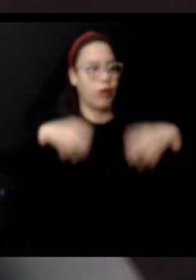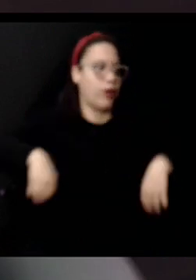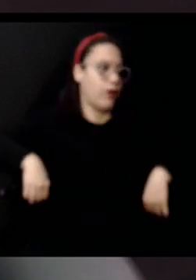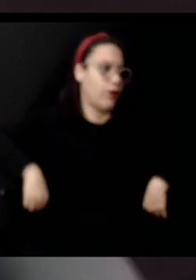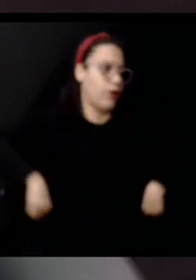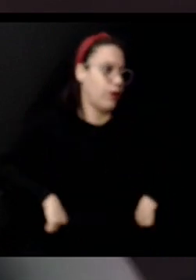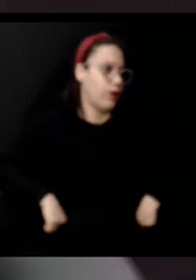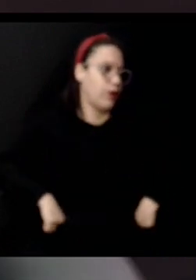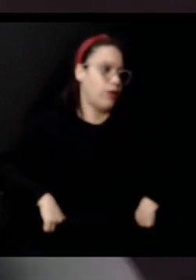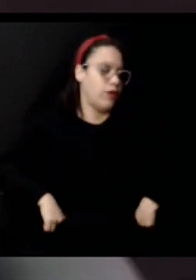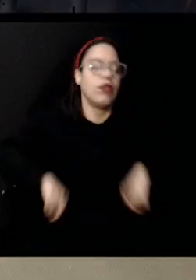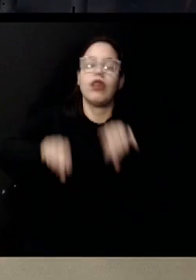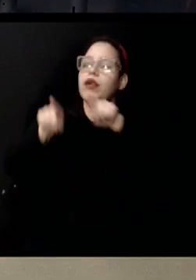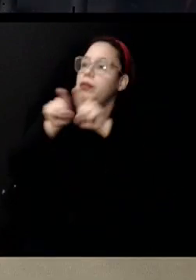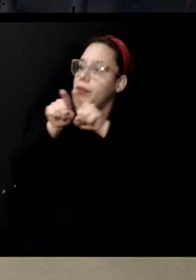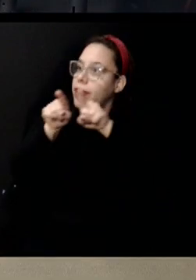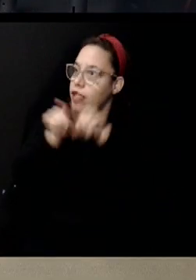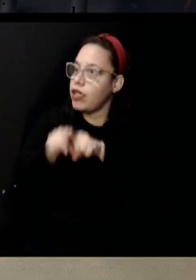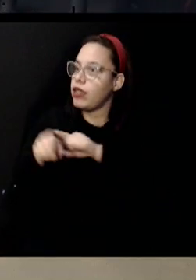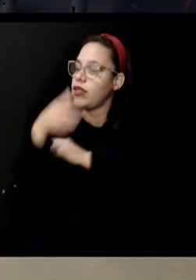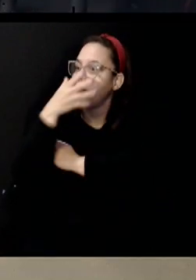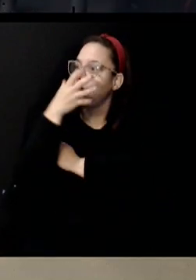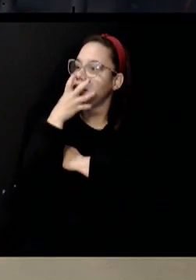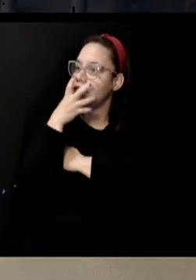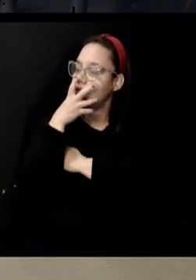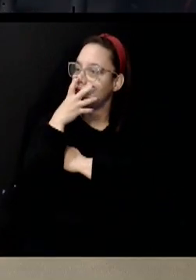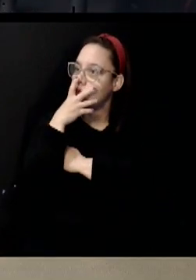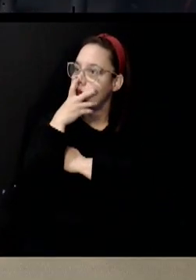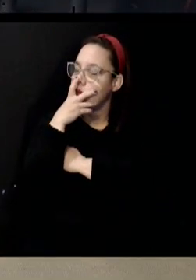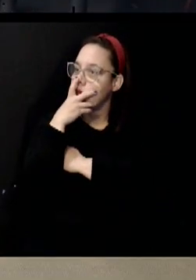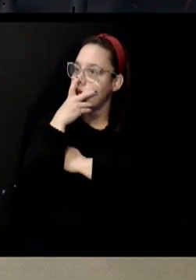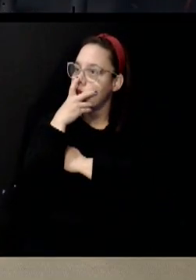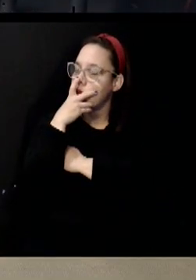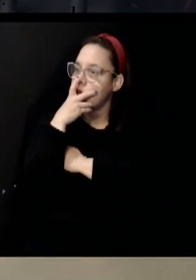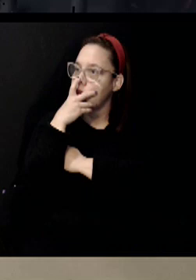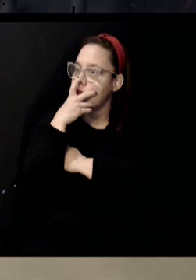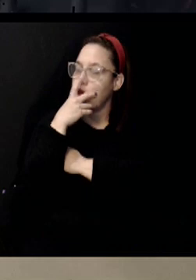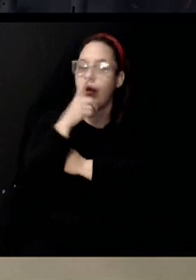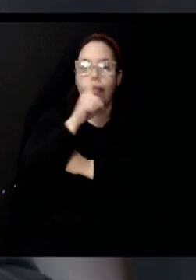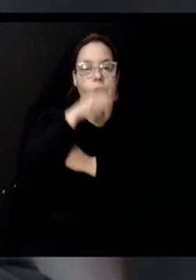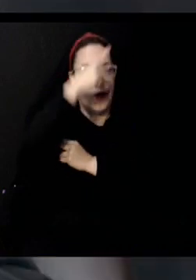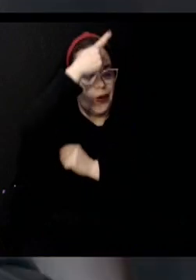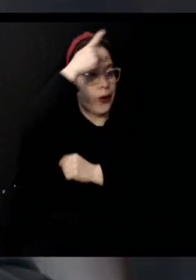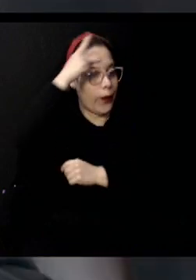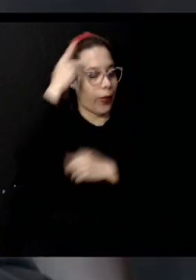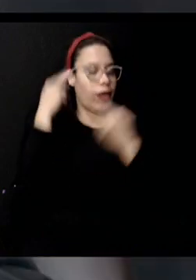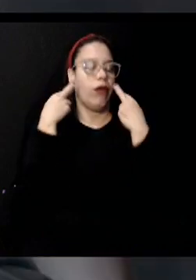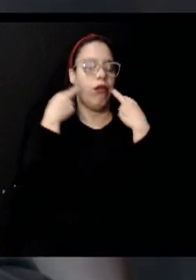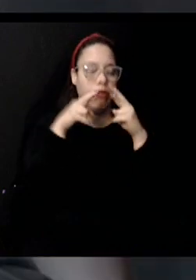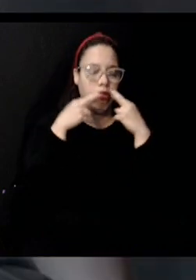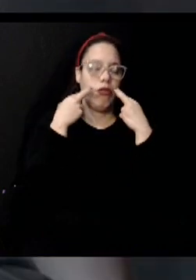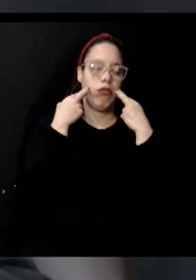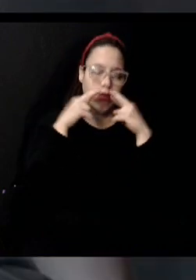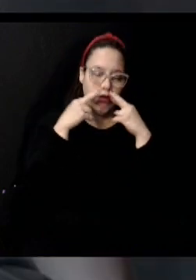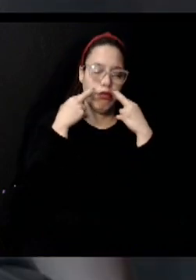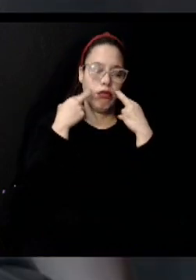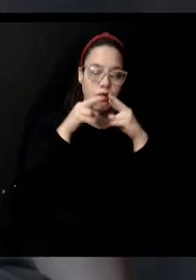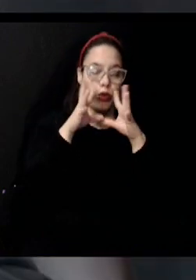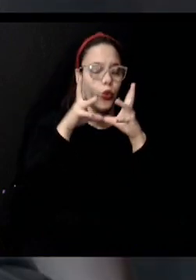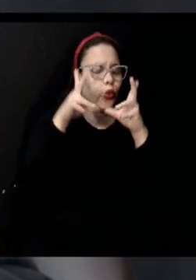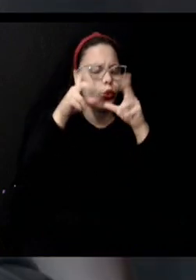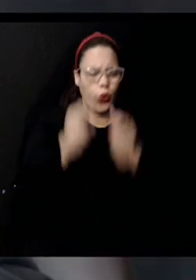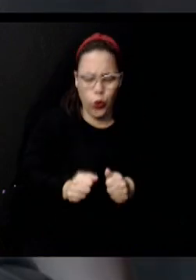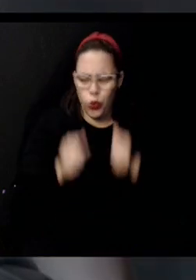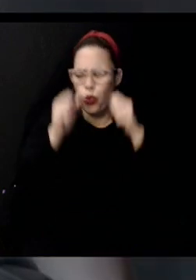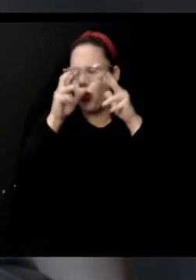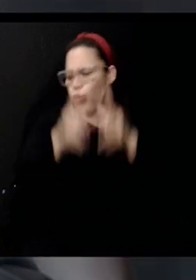também. também tem esse lado, E tem né. esse lado que quando a pessoa, ela é muito reclamona, aquela pessoa que toda hora tudo Uhum, reclama, que ela